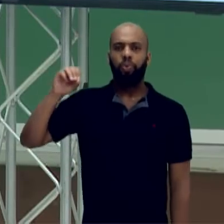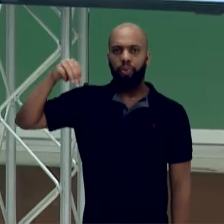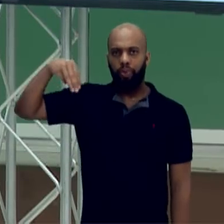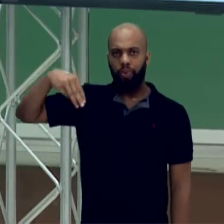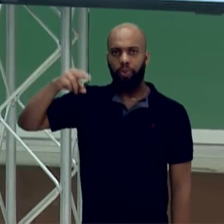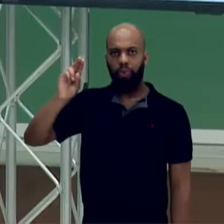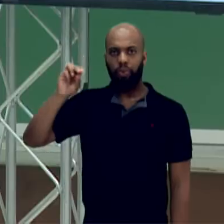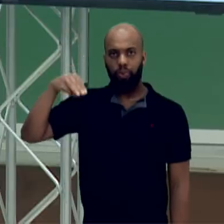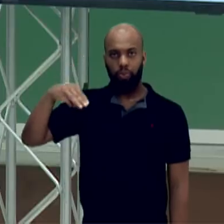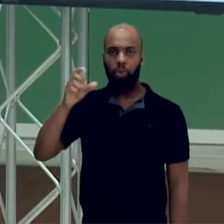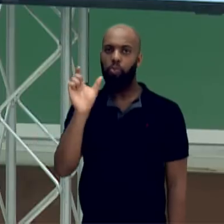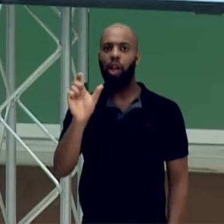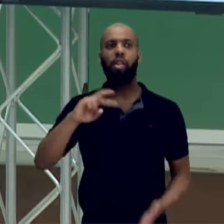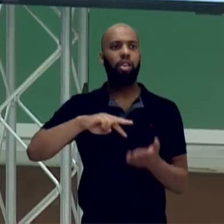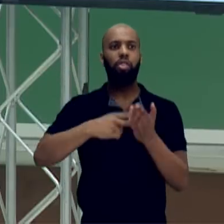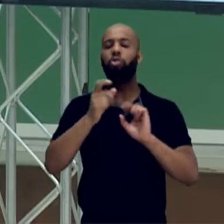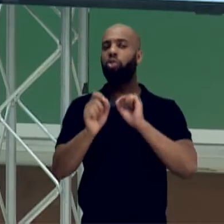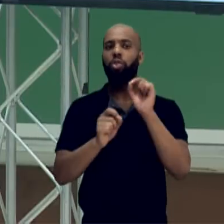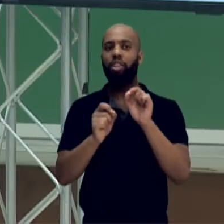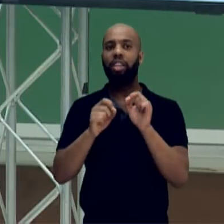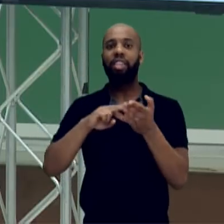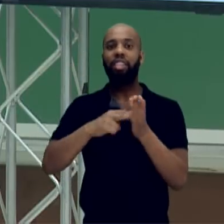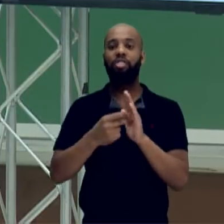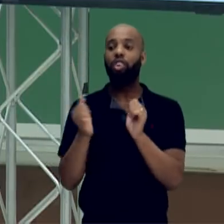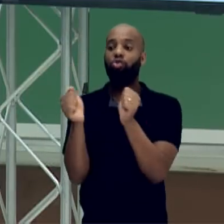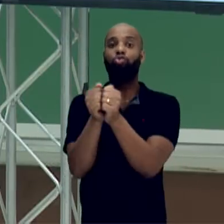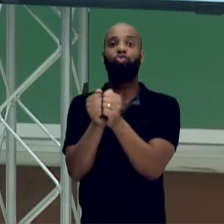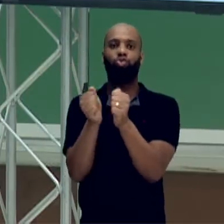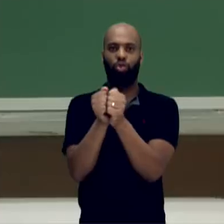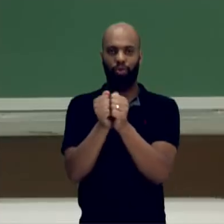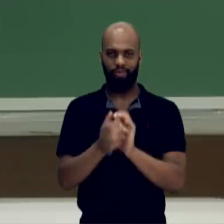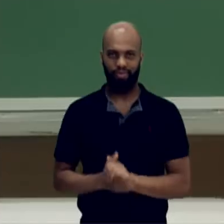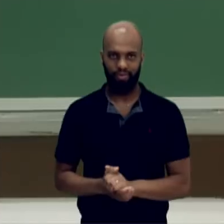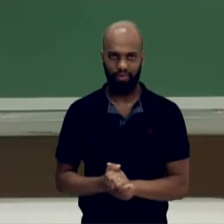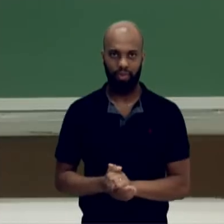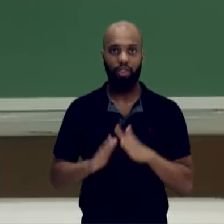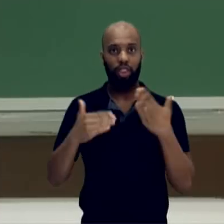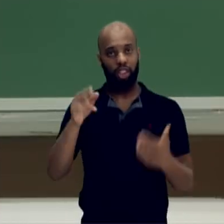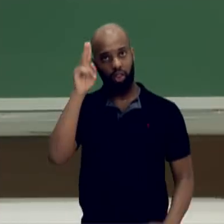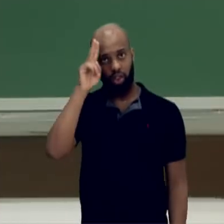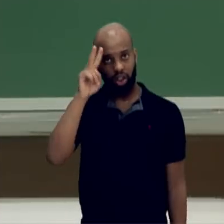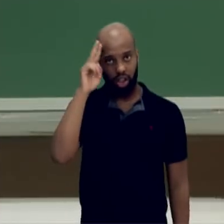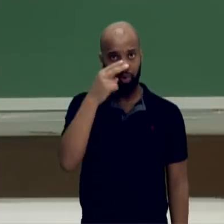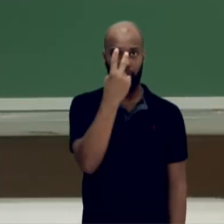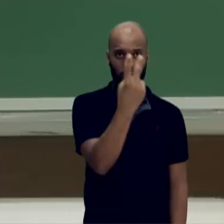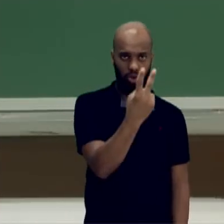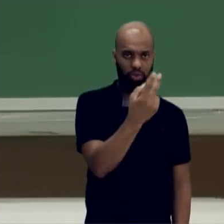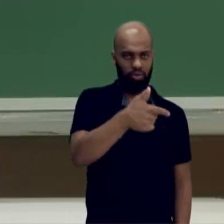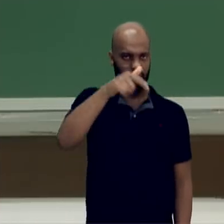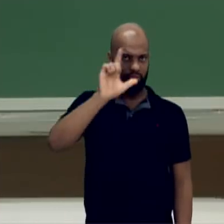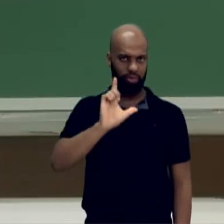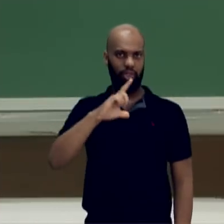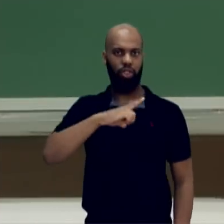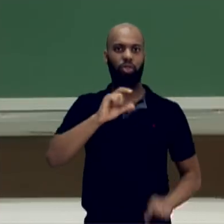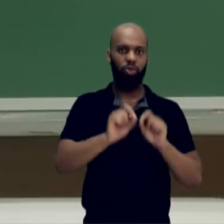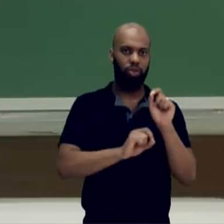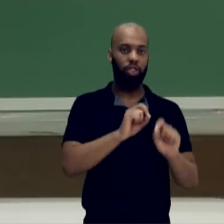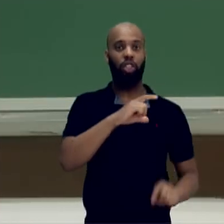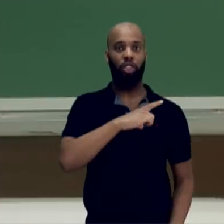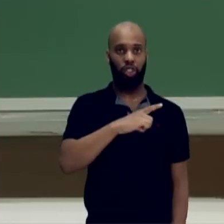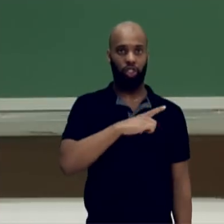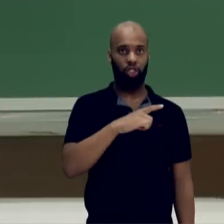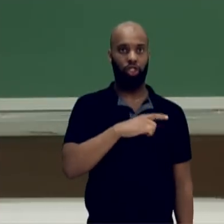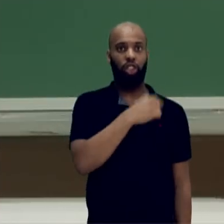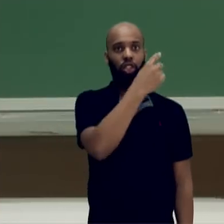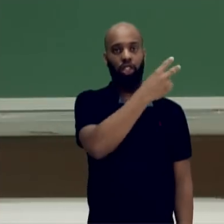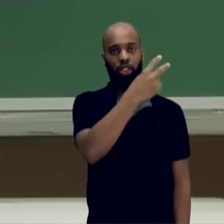comum nesse momento para a matemática? É ao mesmo tempo. Então, lembra lá do slide anterior que a gente achou um número que